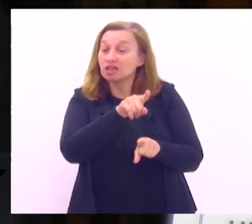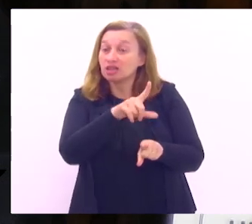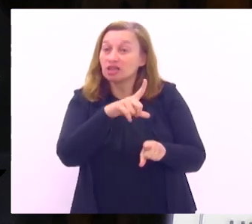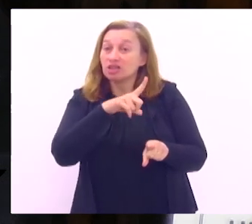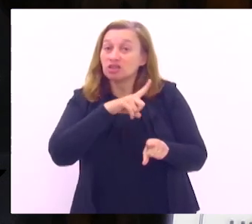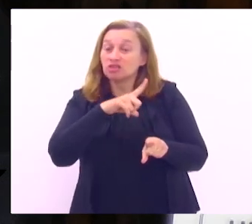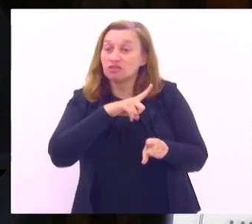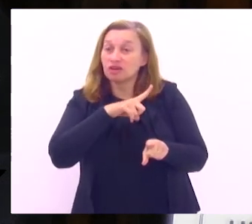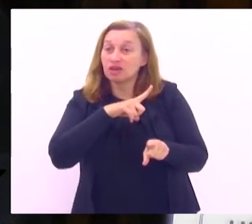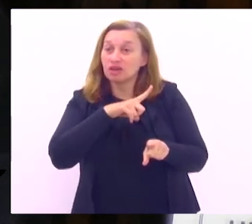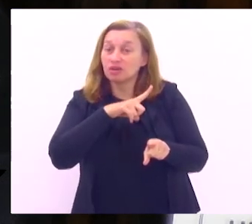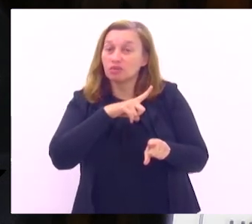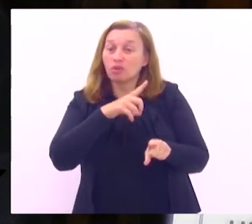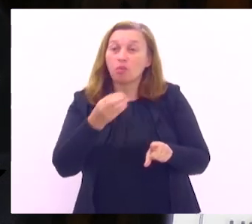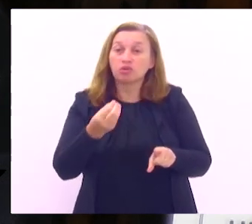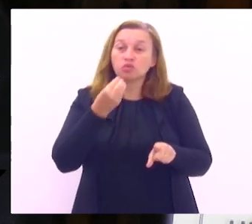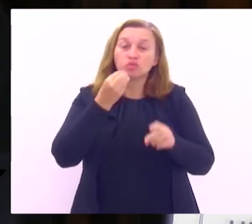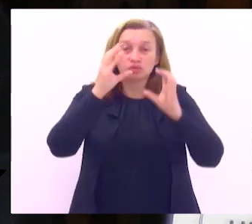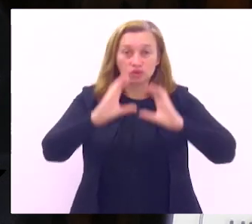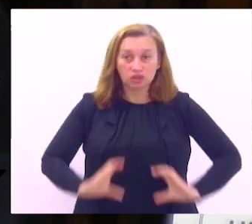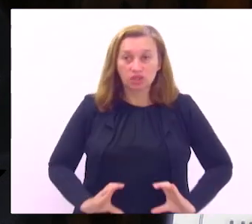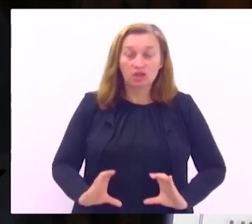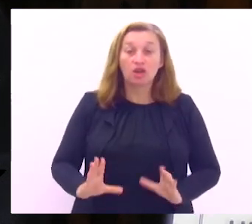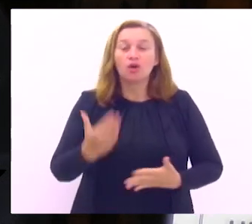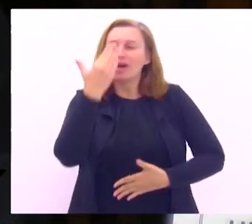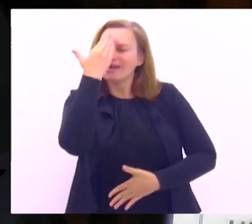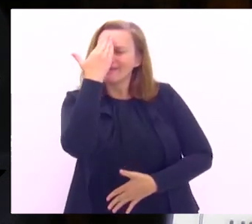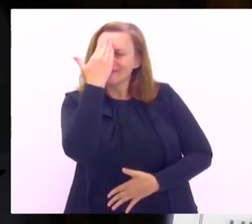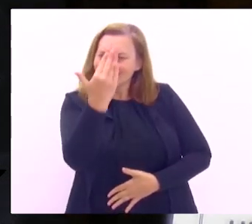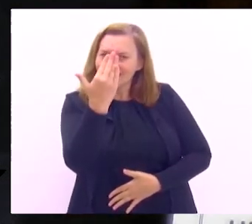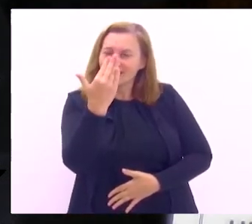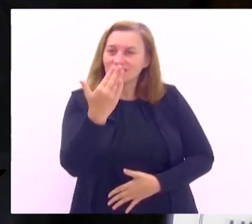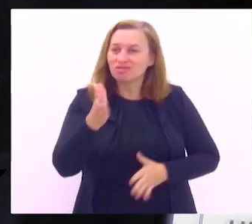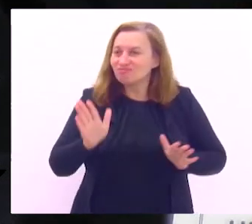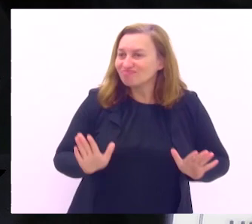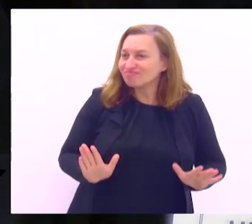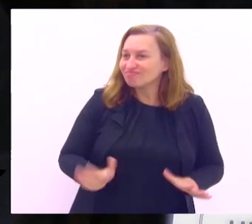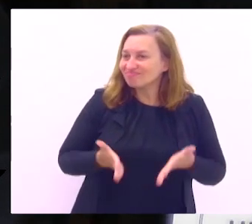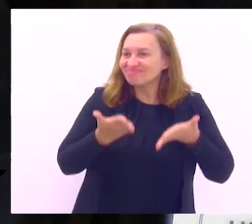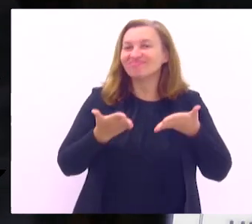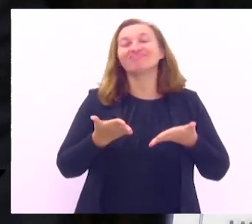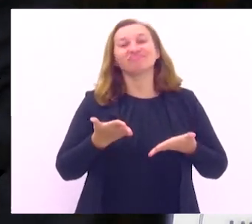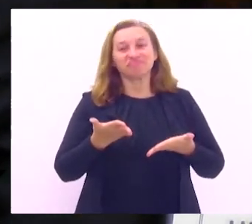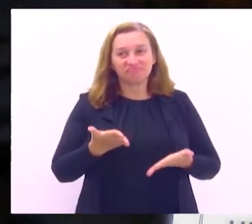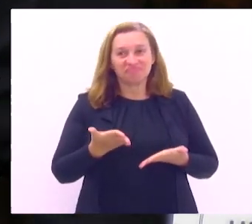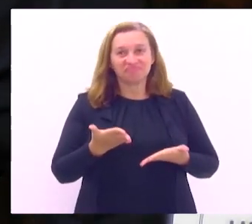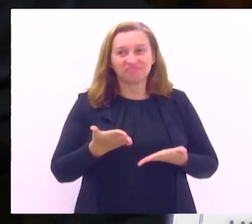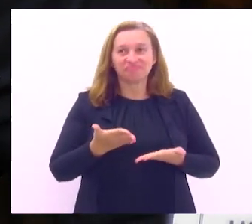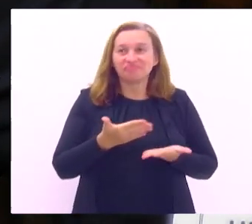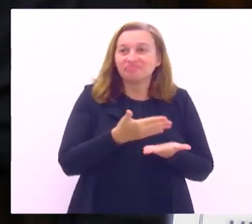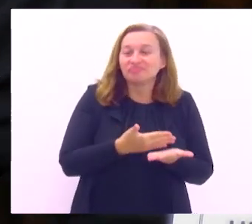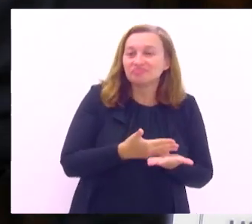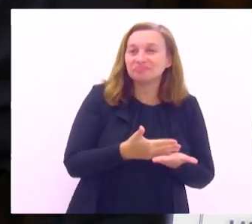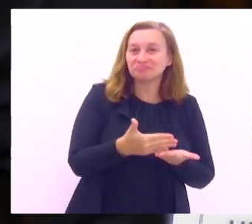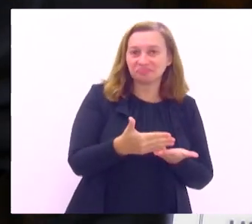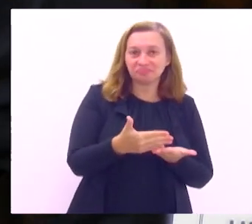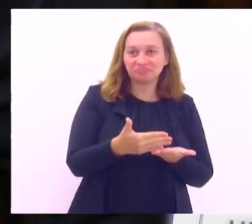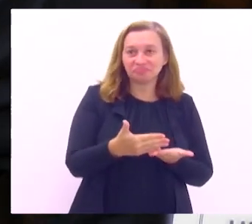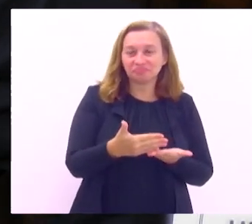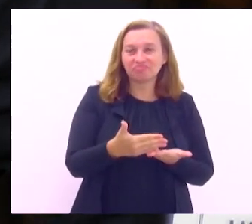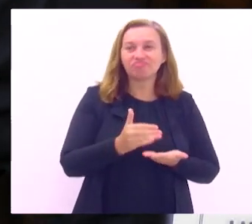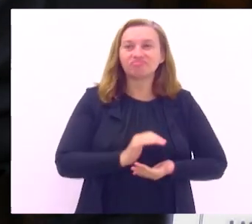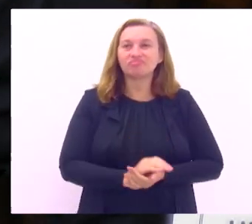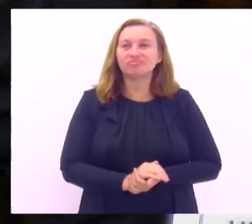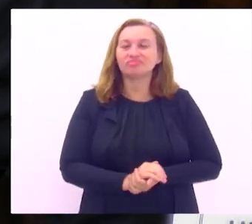cidadãos. Então, agradeço muito essa iniciativa, que partiu né,